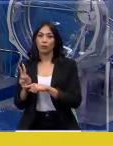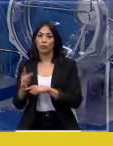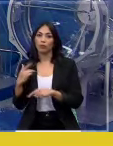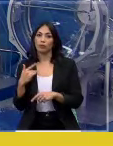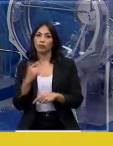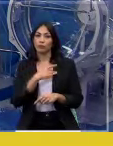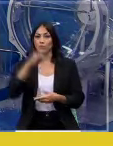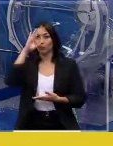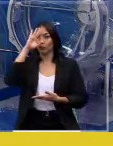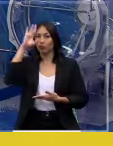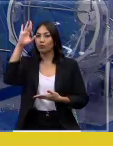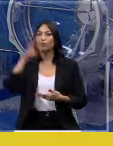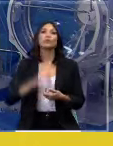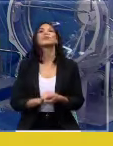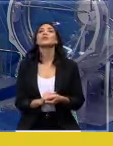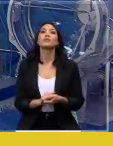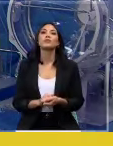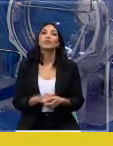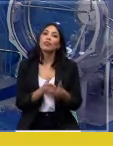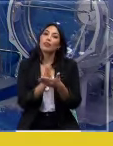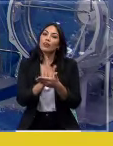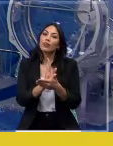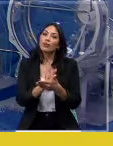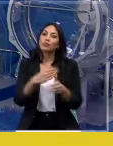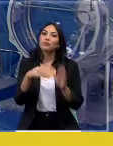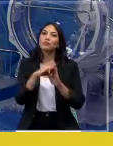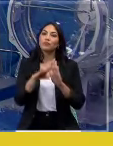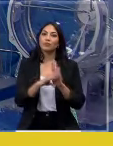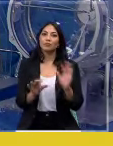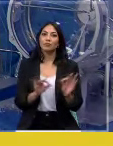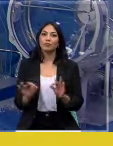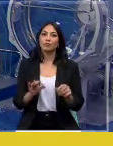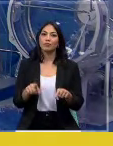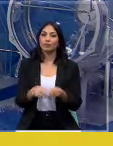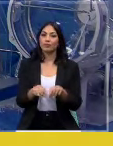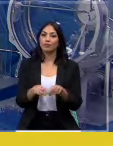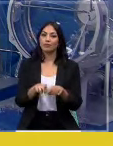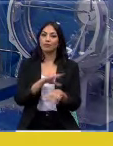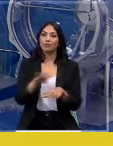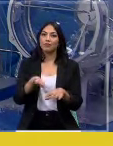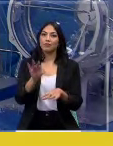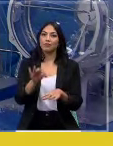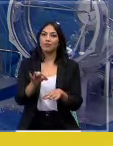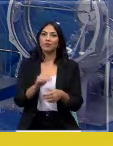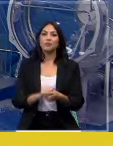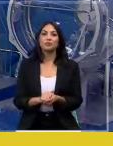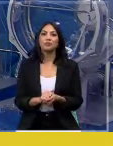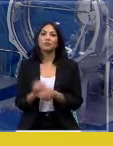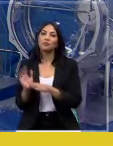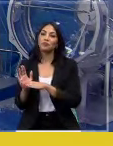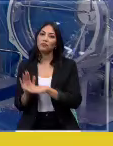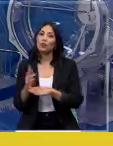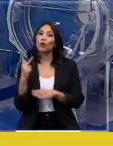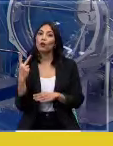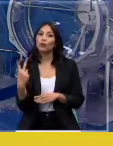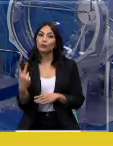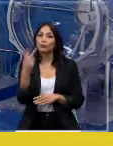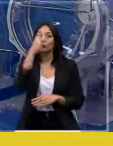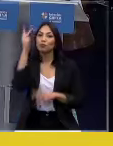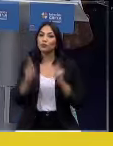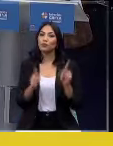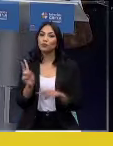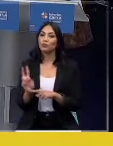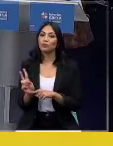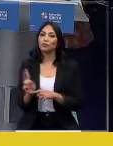de todos para validar todo o processo de preparação e também o sorteio dessa noite a gente conta com a presença de duas